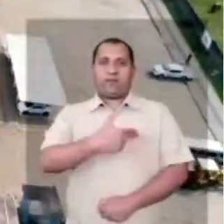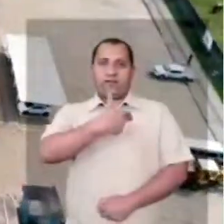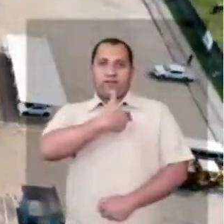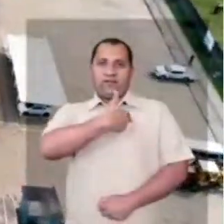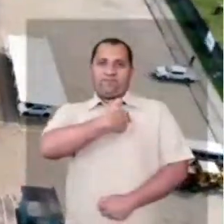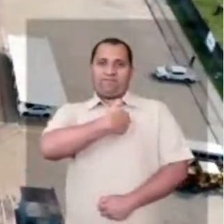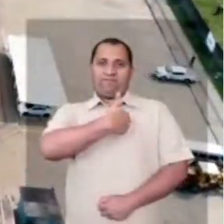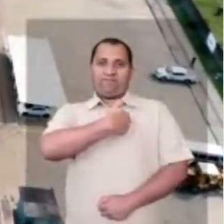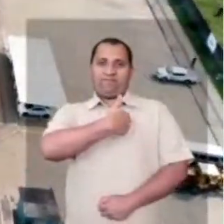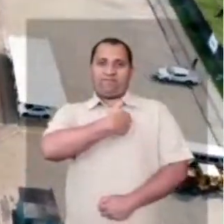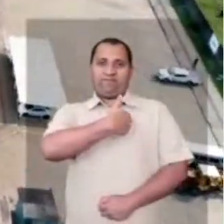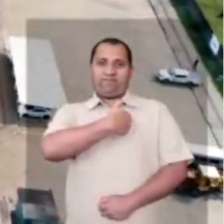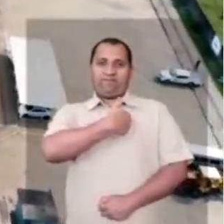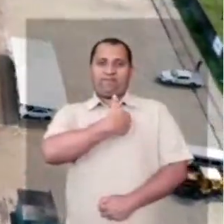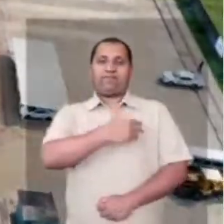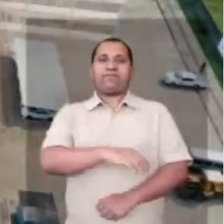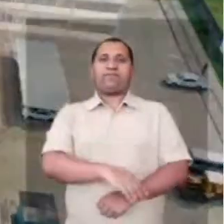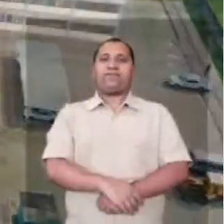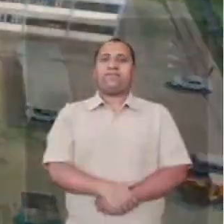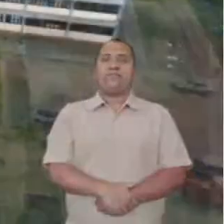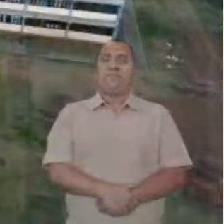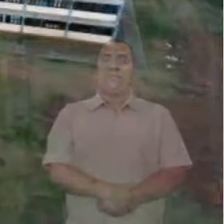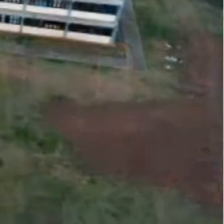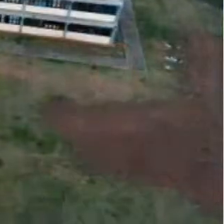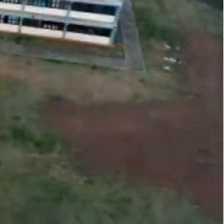São Borja.